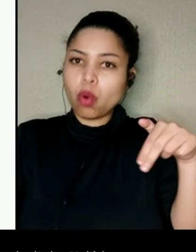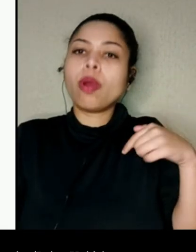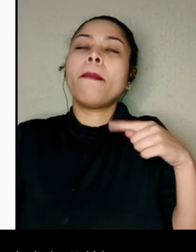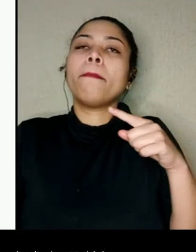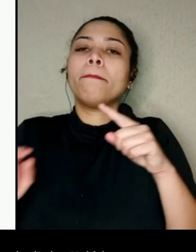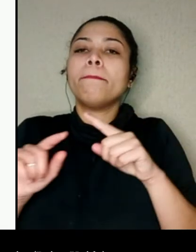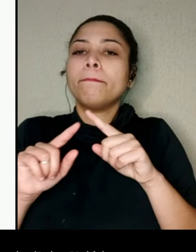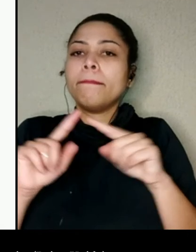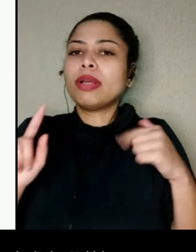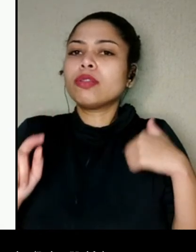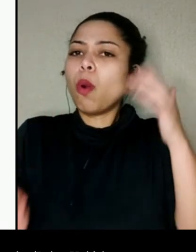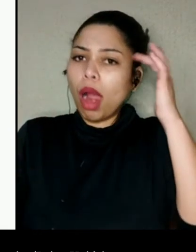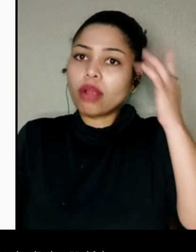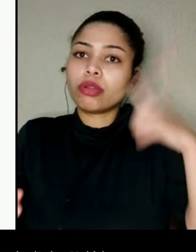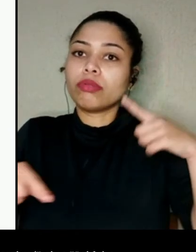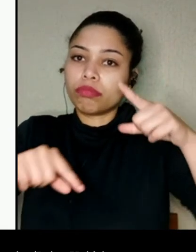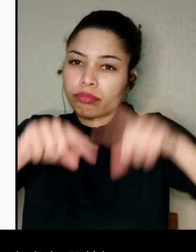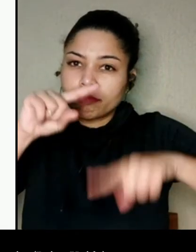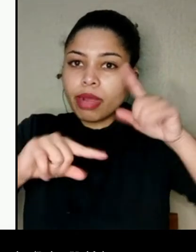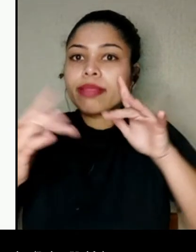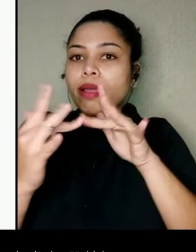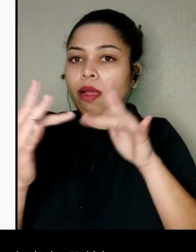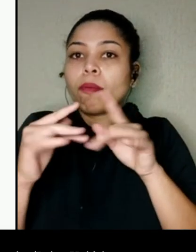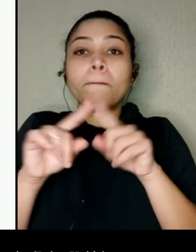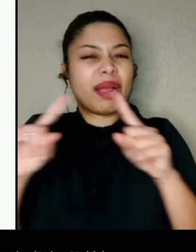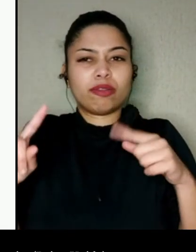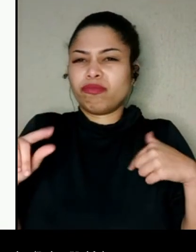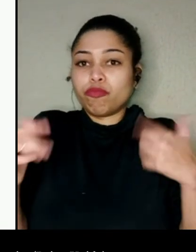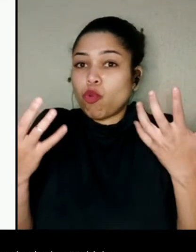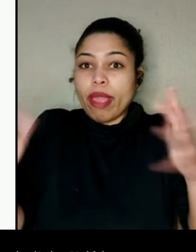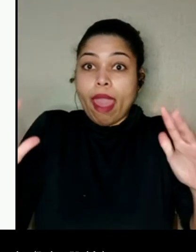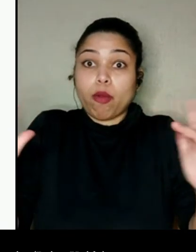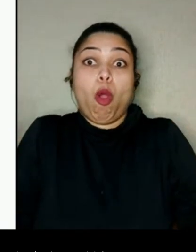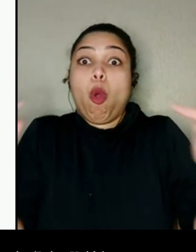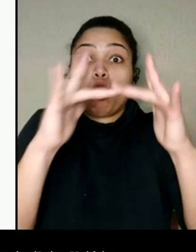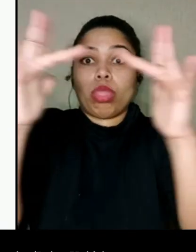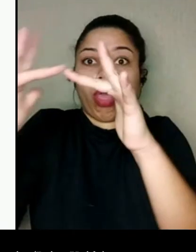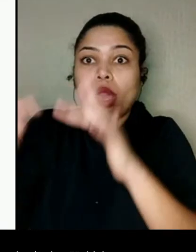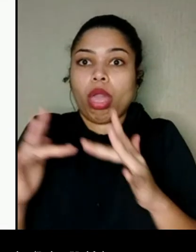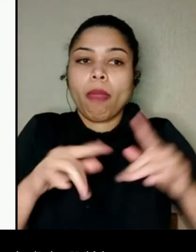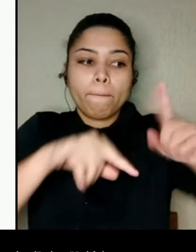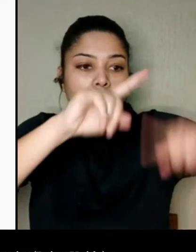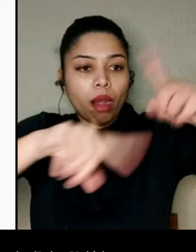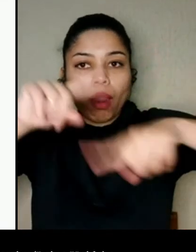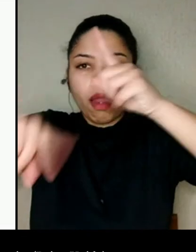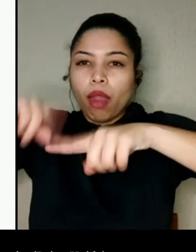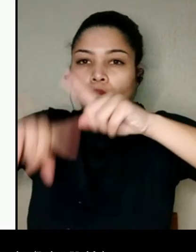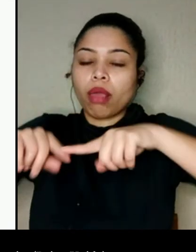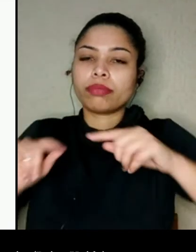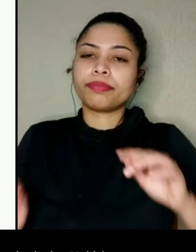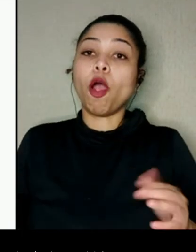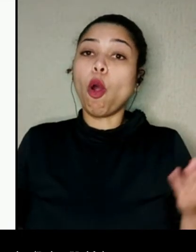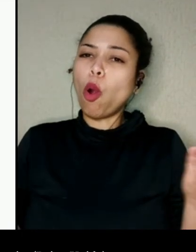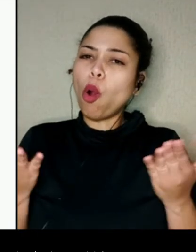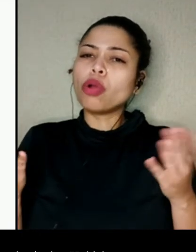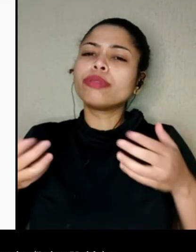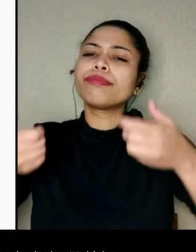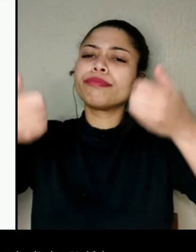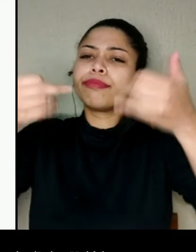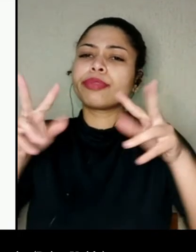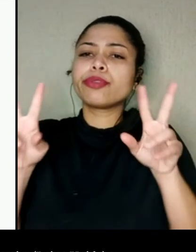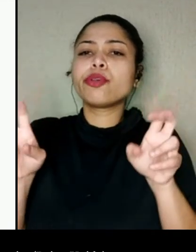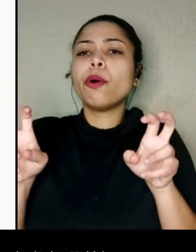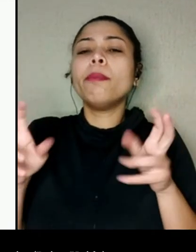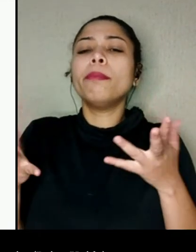de material não é isso que eu quero fazer eu gostaria de fazer aqui hoje é falar um pouco mais sobre a cultura